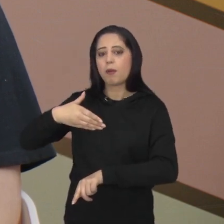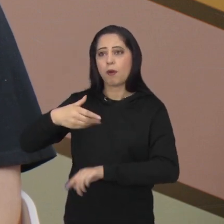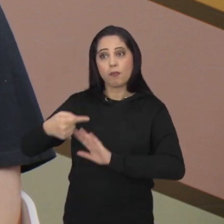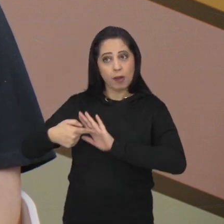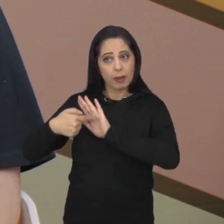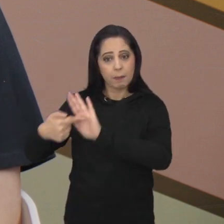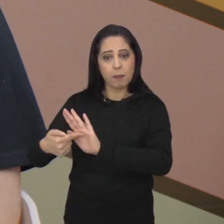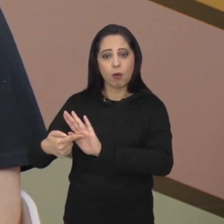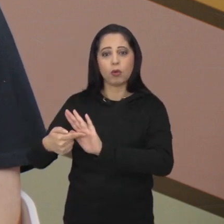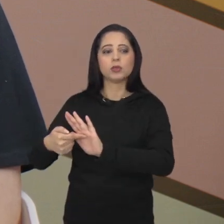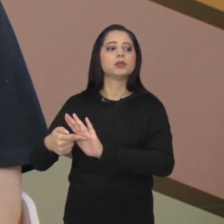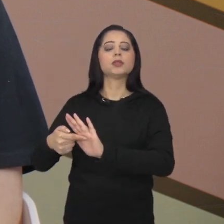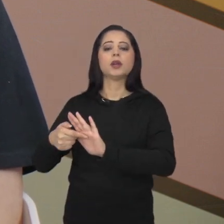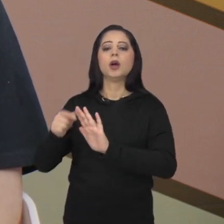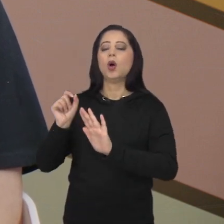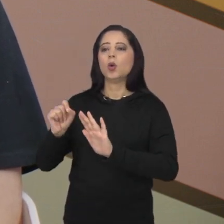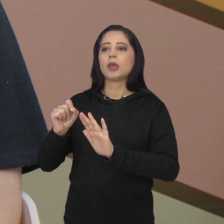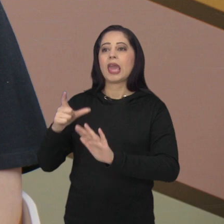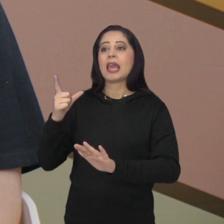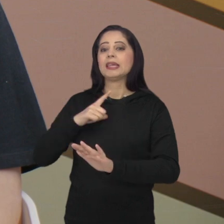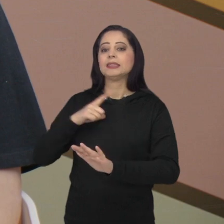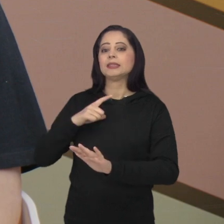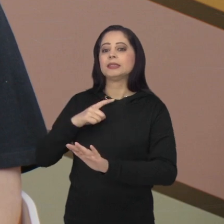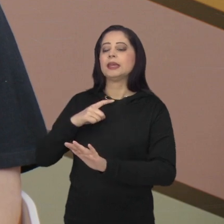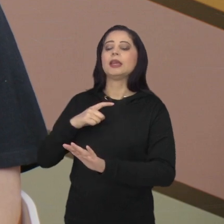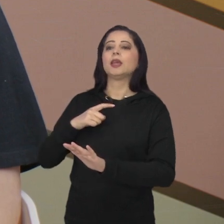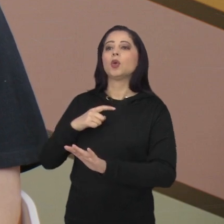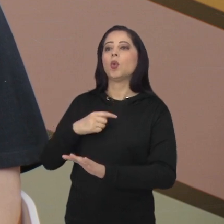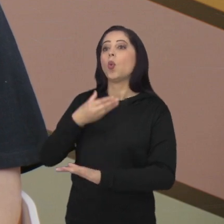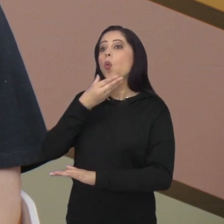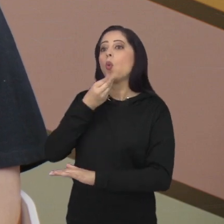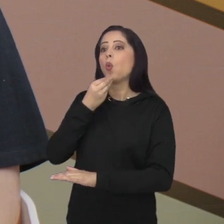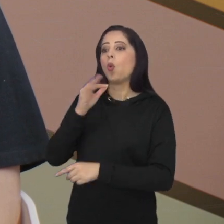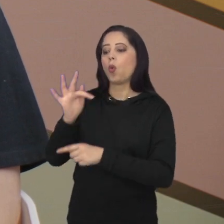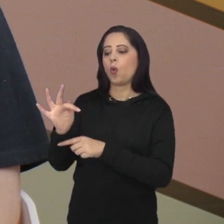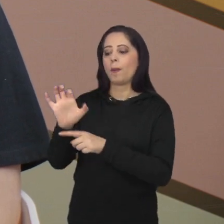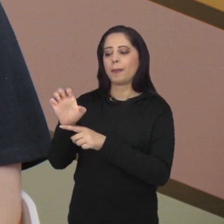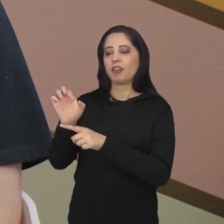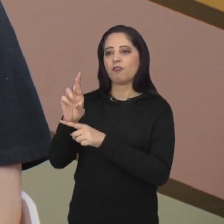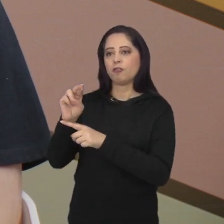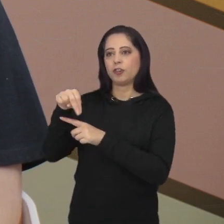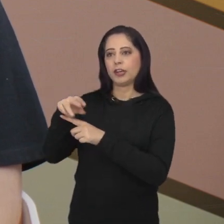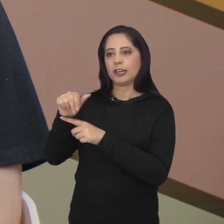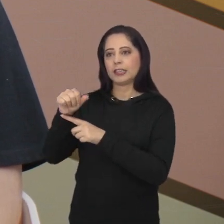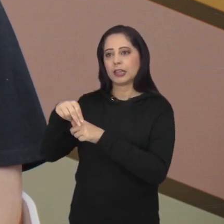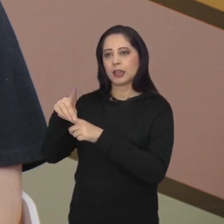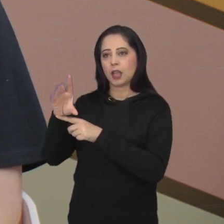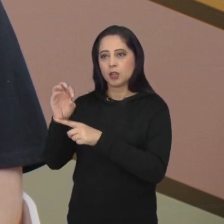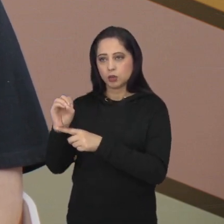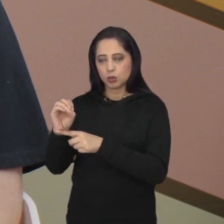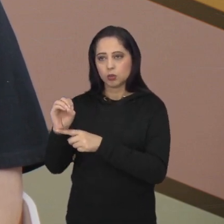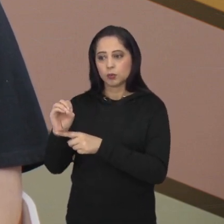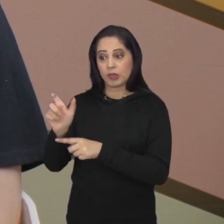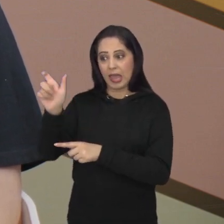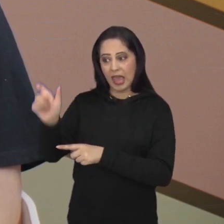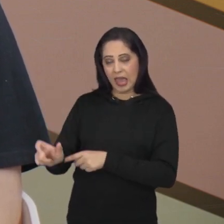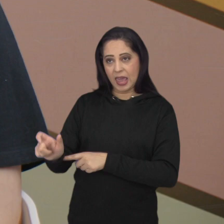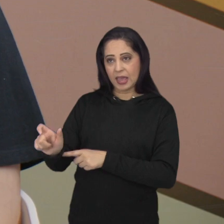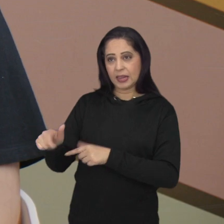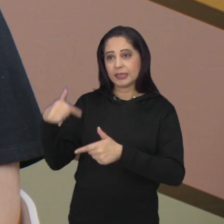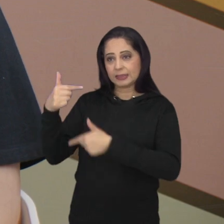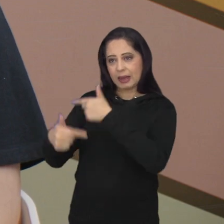Inclusive, um membro da nossa comunidade, né? O Dr. Fernando Binardi, que ele é um pesquisador